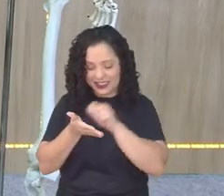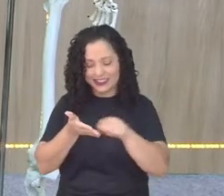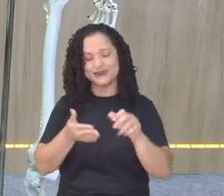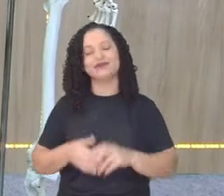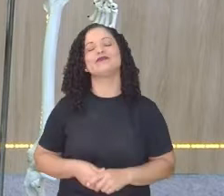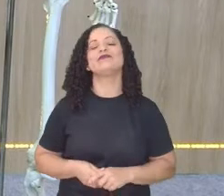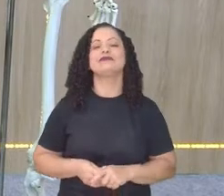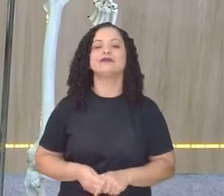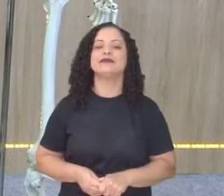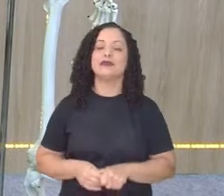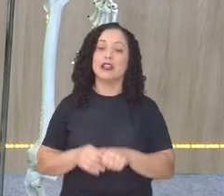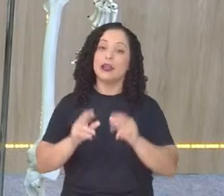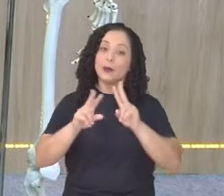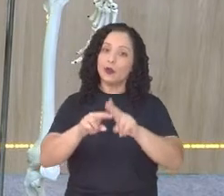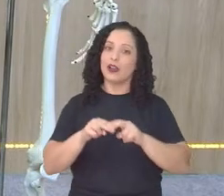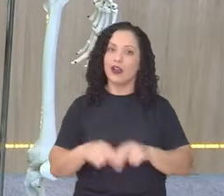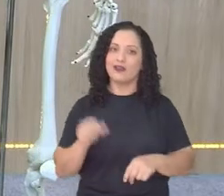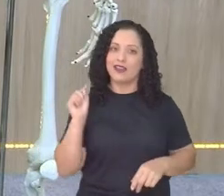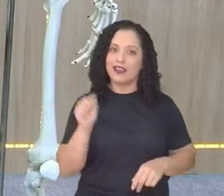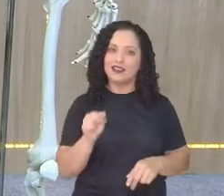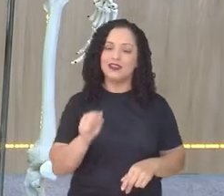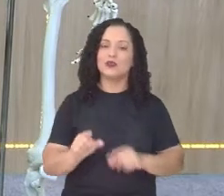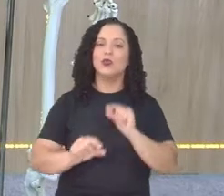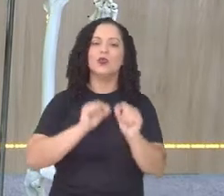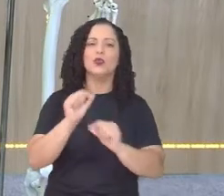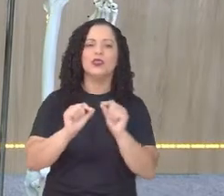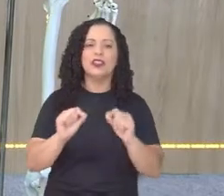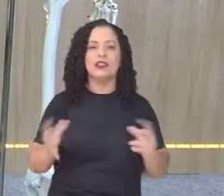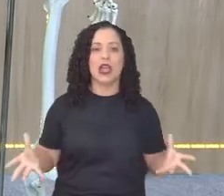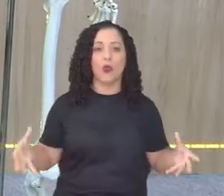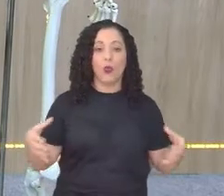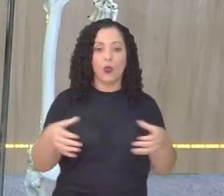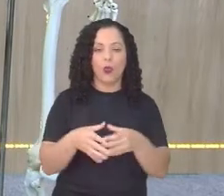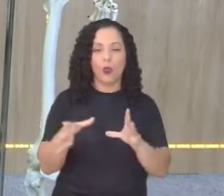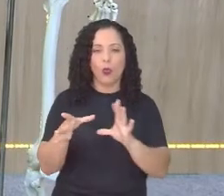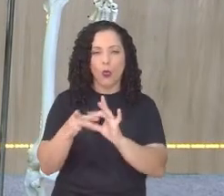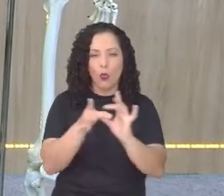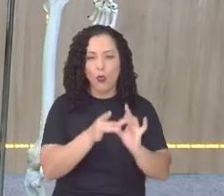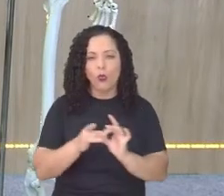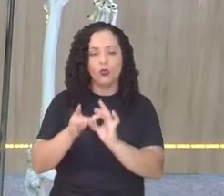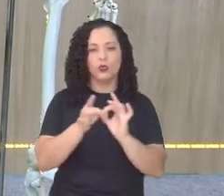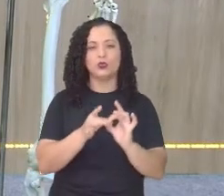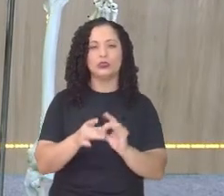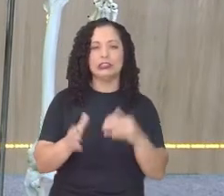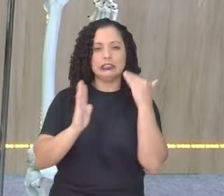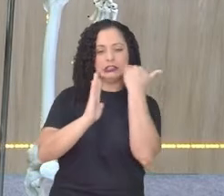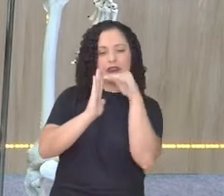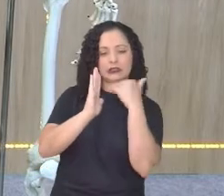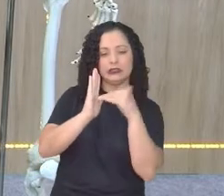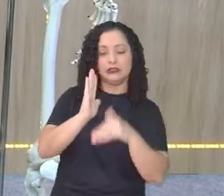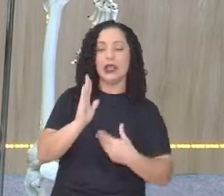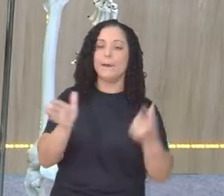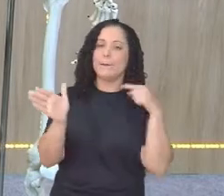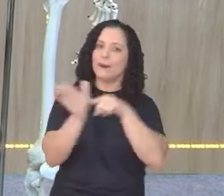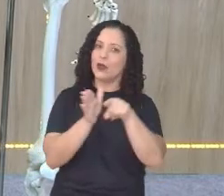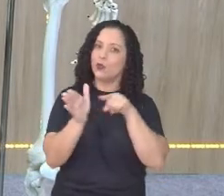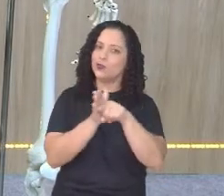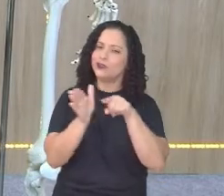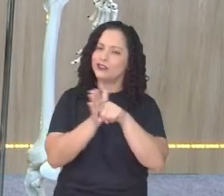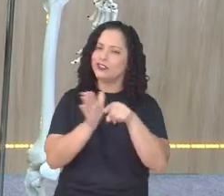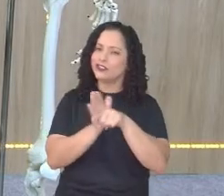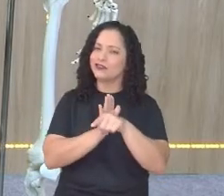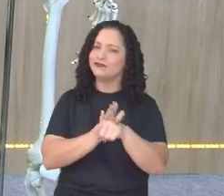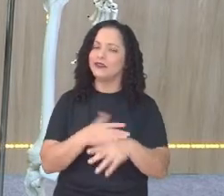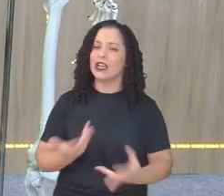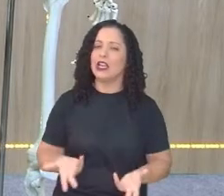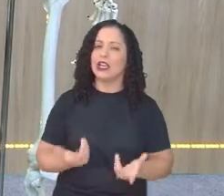compõem o nosso, vamos dizer, conjunto aí de questões, das situações, problemas, ou são perguntinhas que eu posso até dar